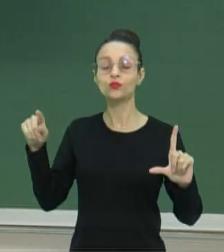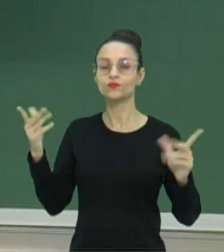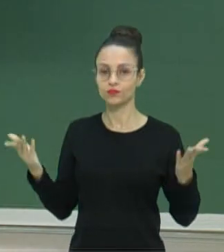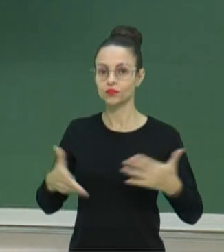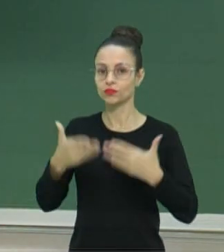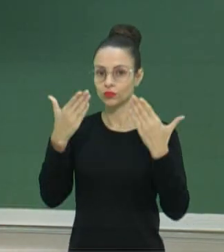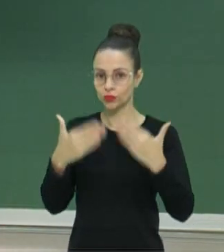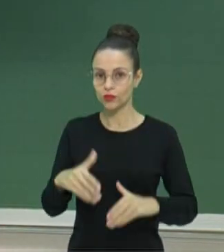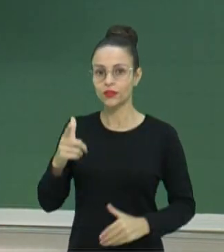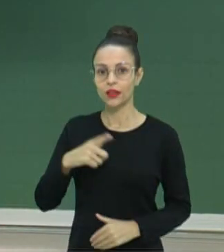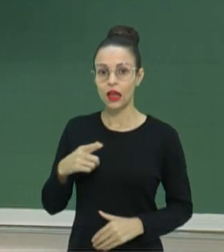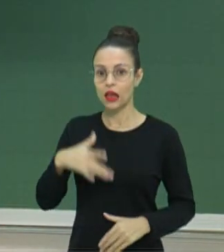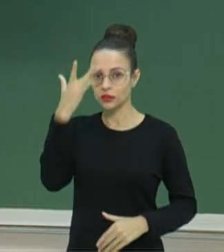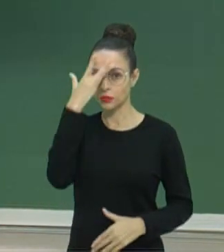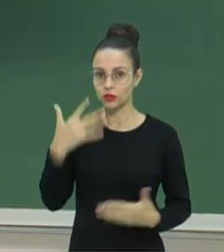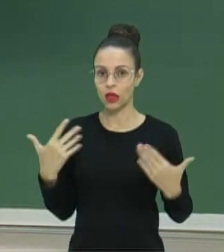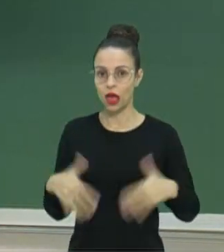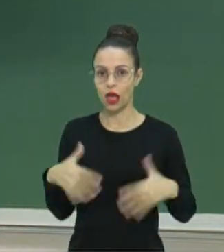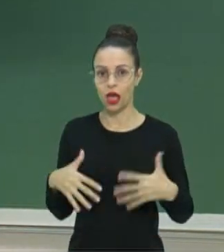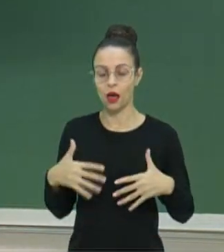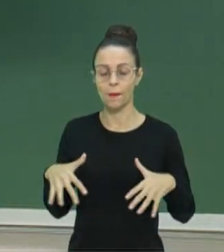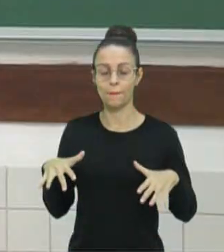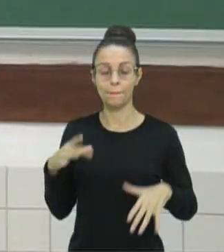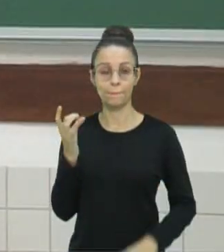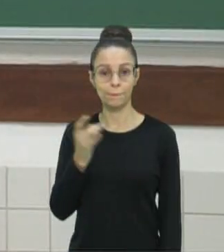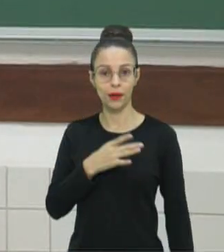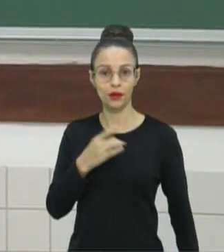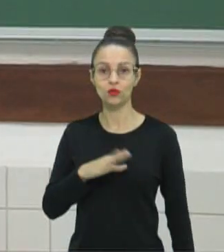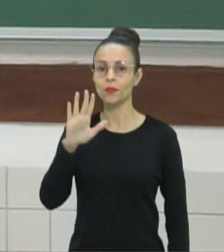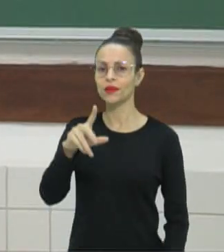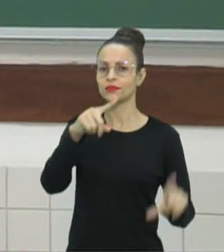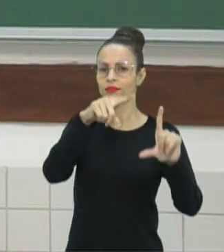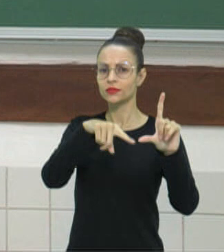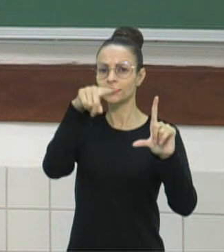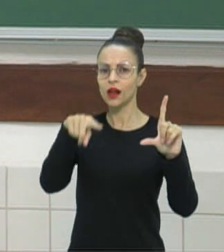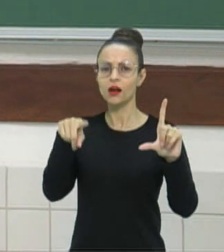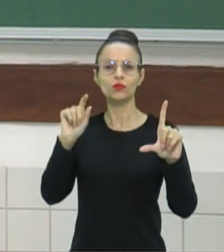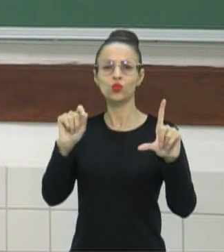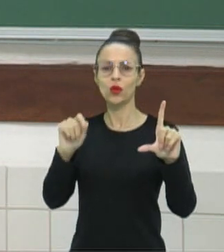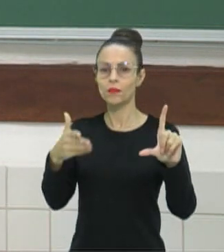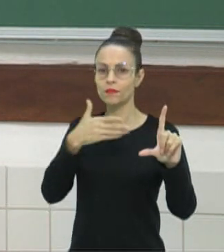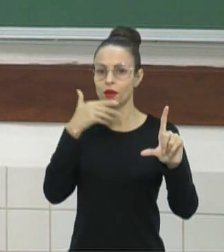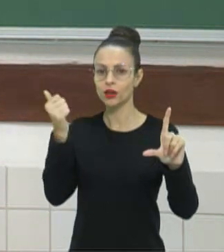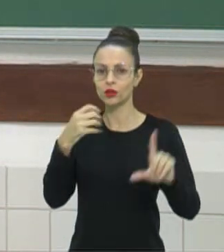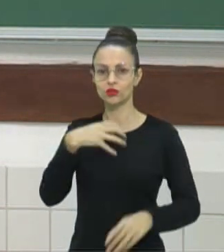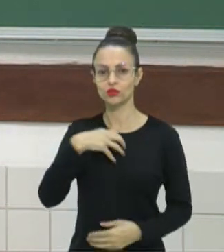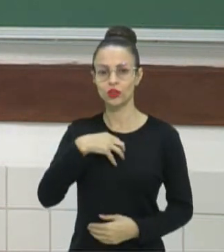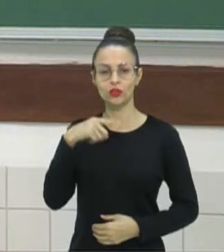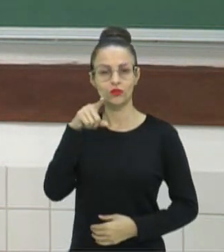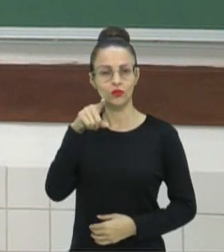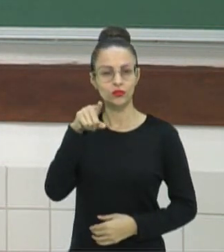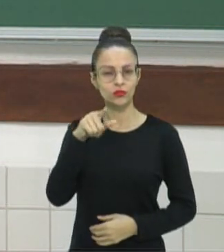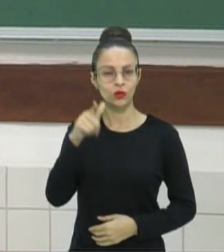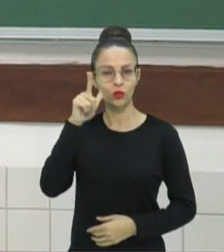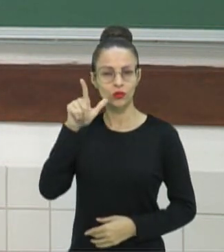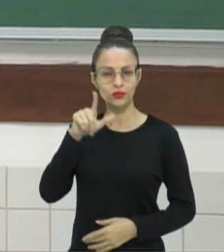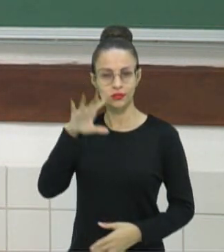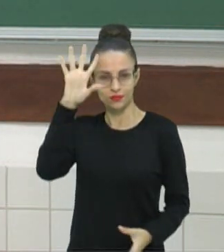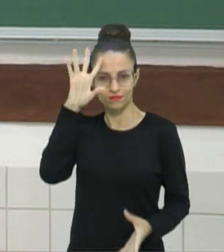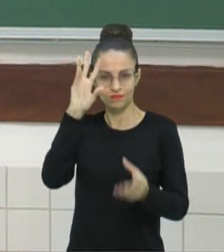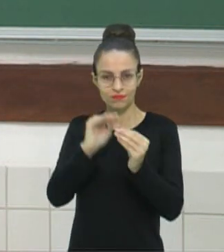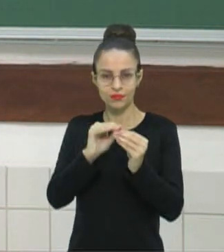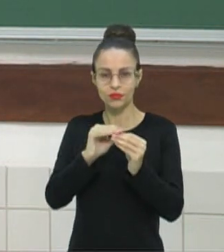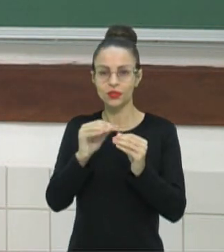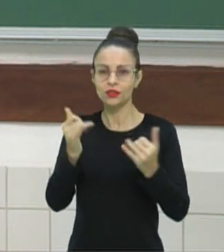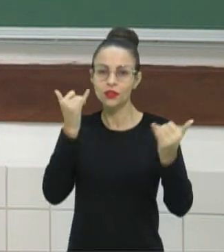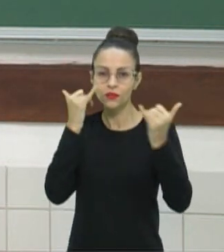vezes, treme de medo de gráfico, né? Mas gráfico é aquilo que eu sempre falo, é a melhor forma de você condensar